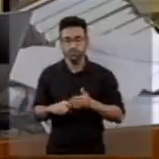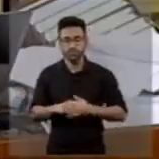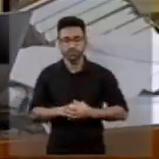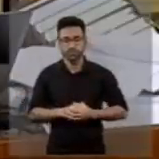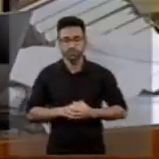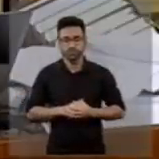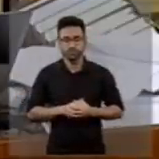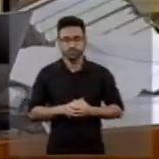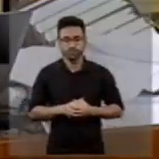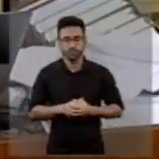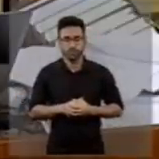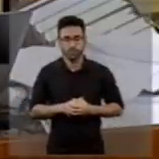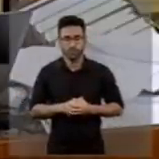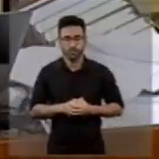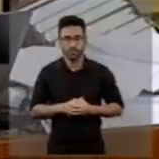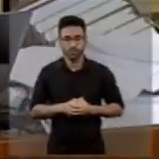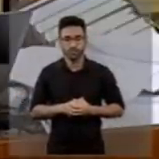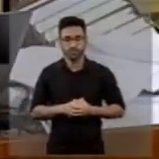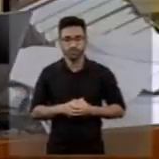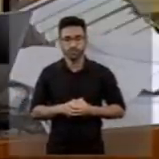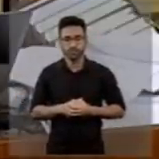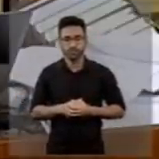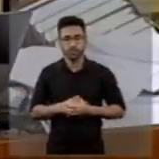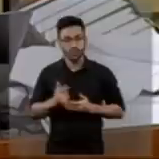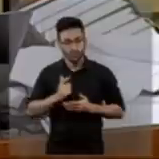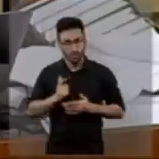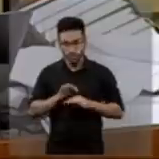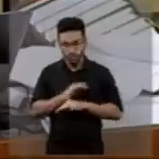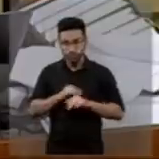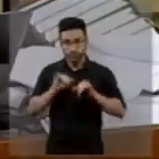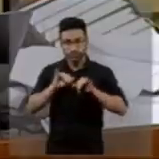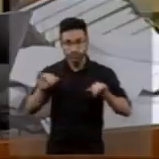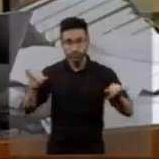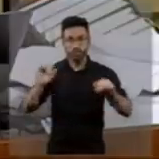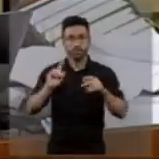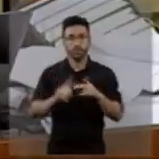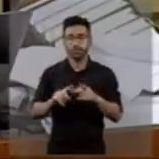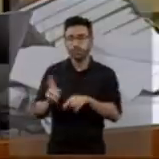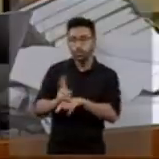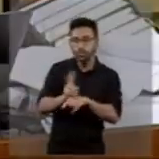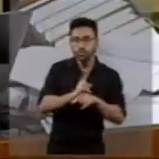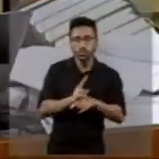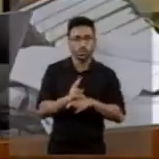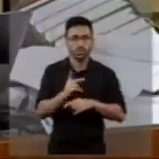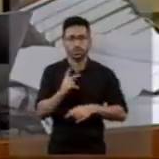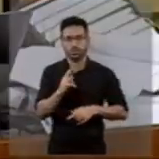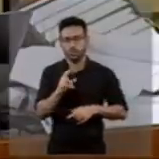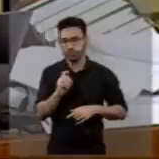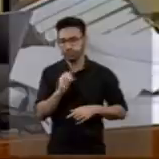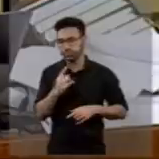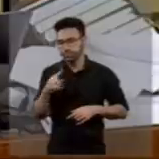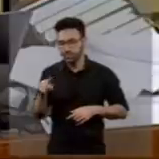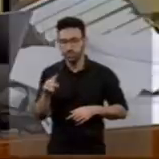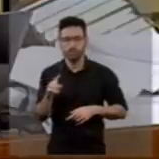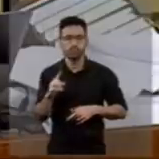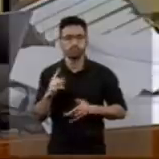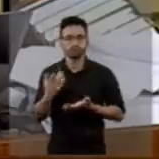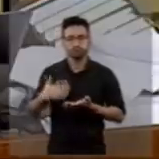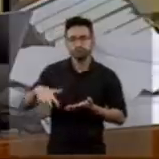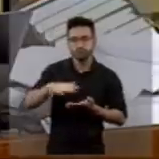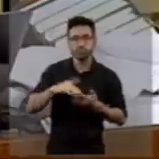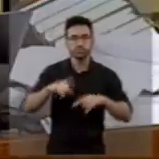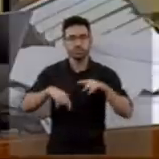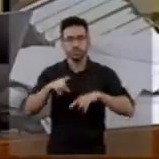devidas, mediante a instituição de obrigação acessória destinada ao controle da produção e importação, circulação de produtos,